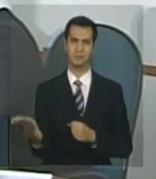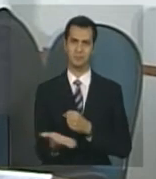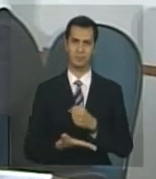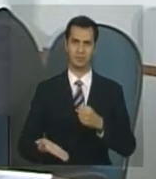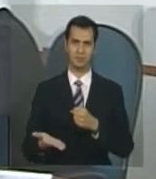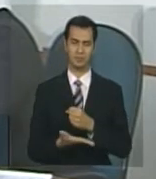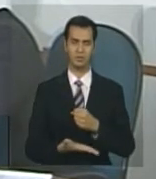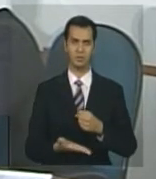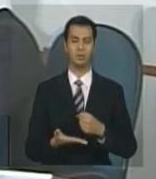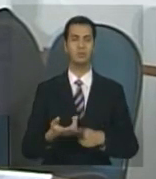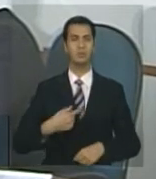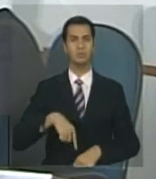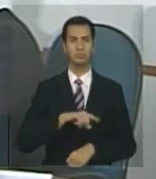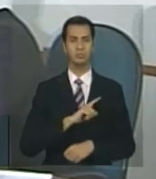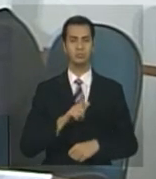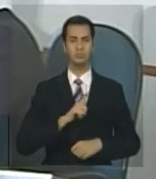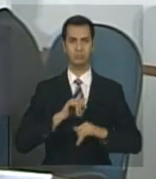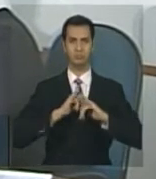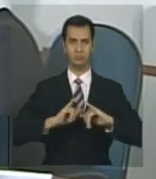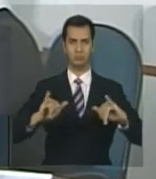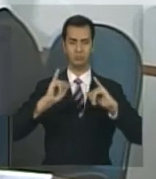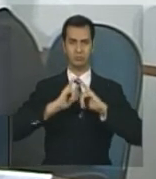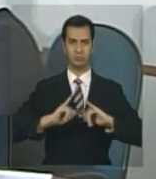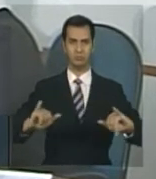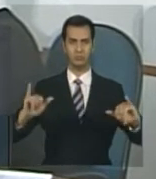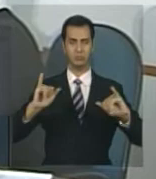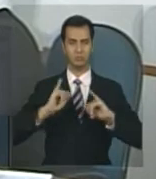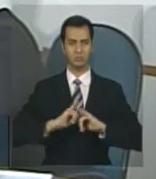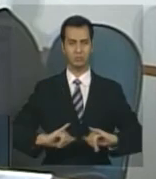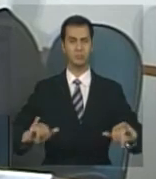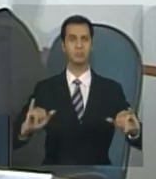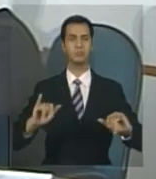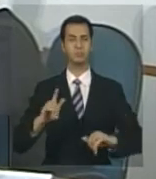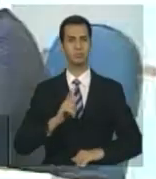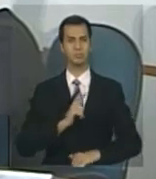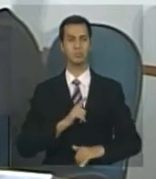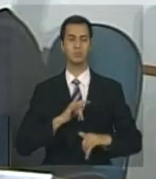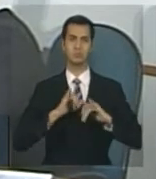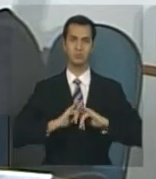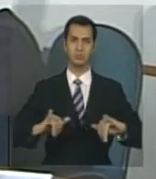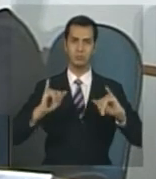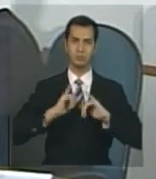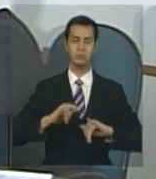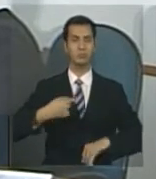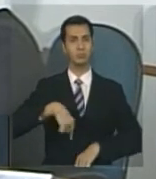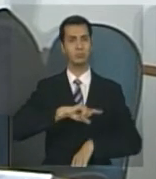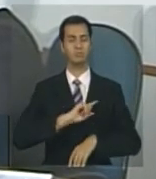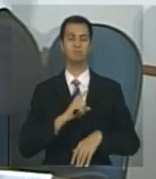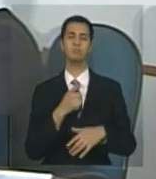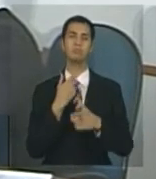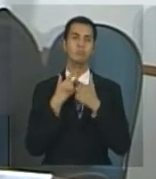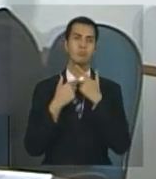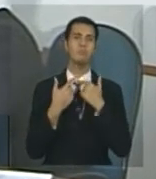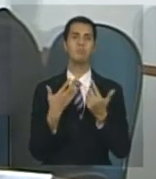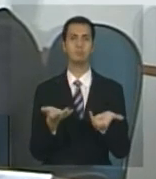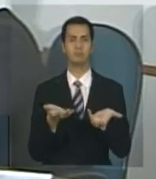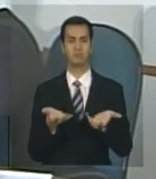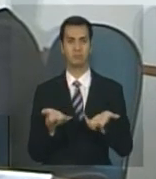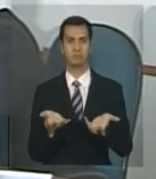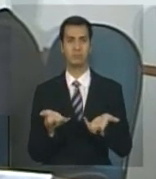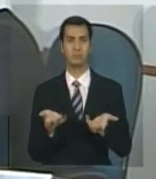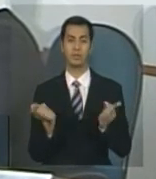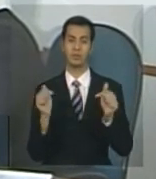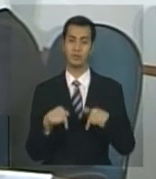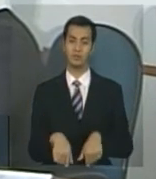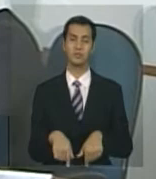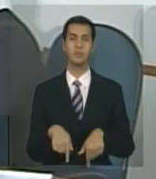gerado as informações ou notícias que têm sido veiculadas, que nós gostaríamos de trazer aqui